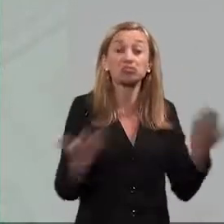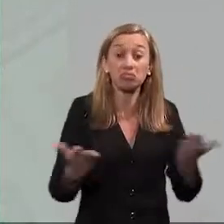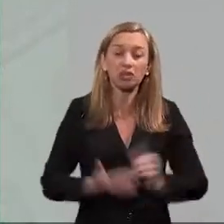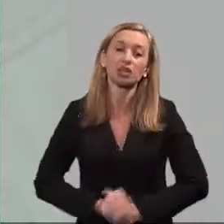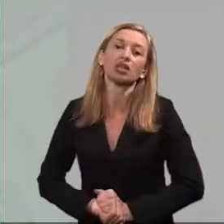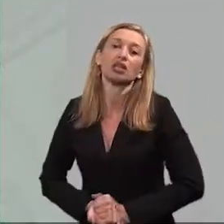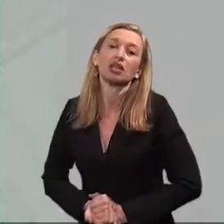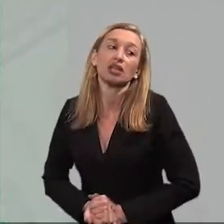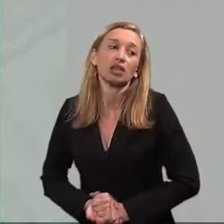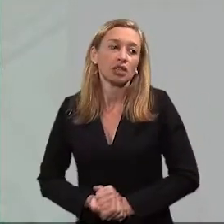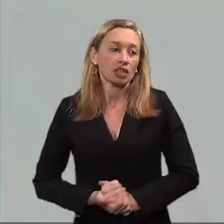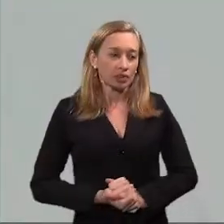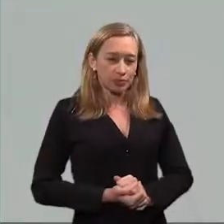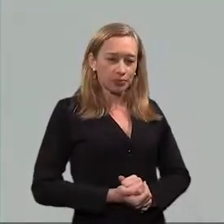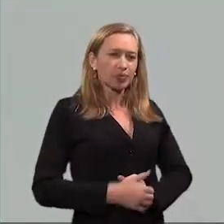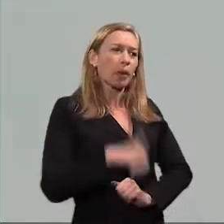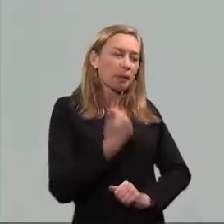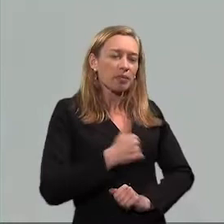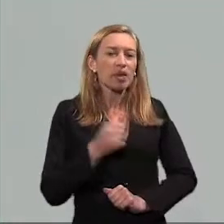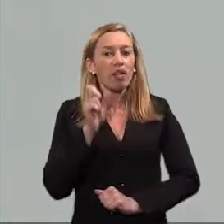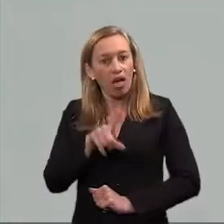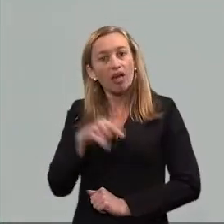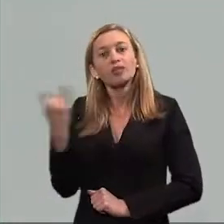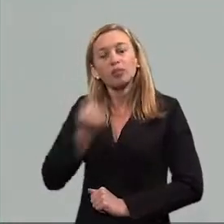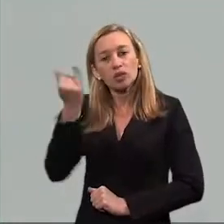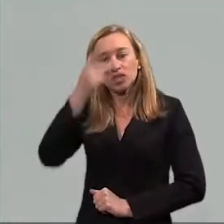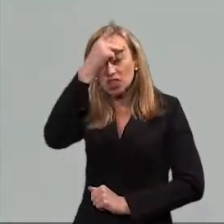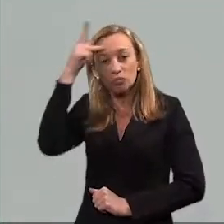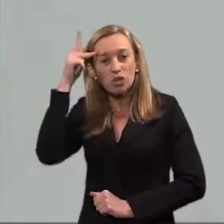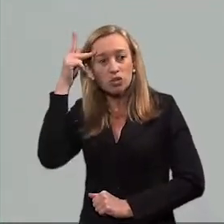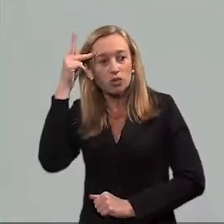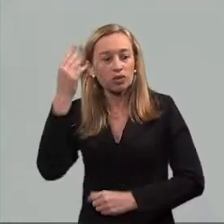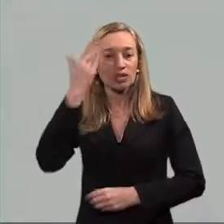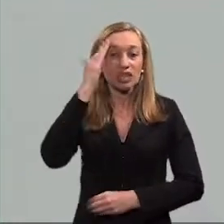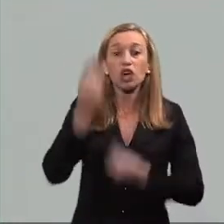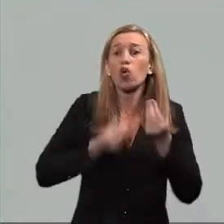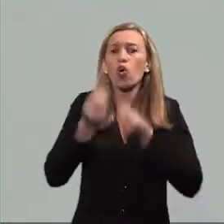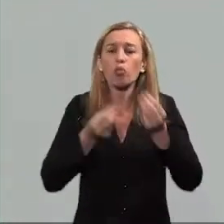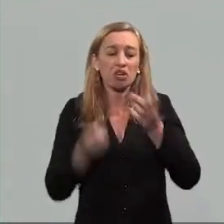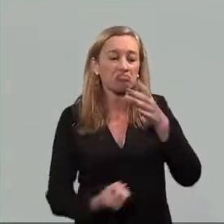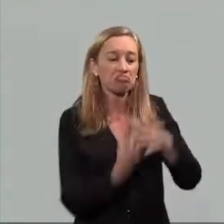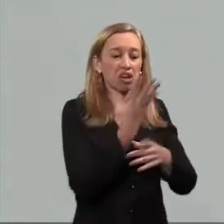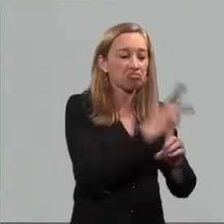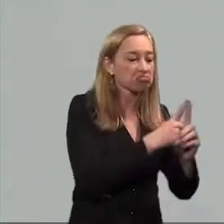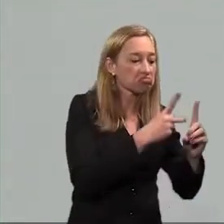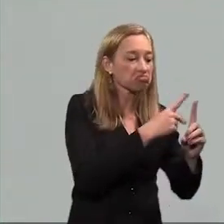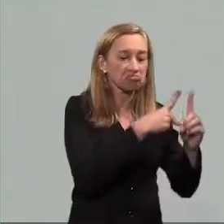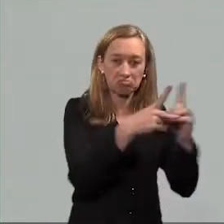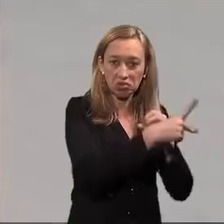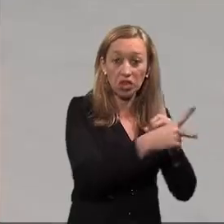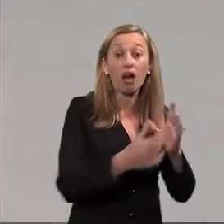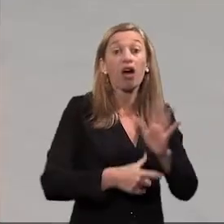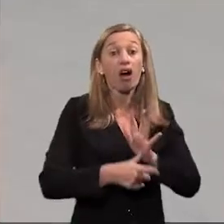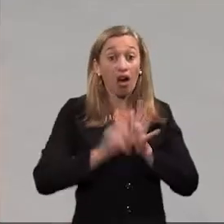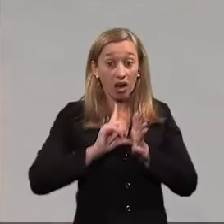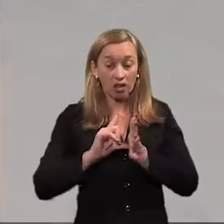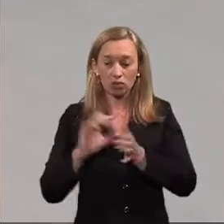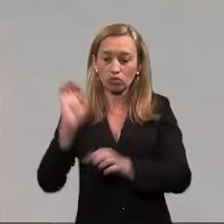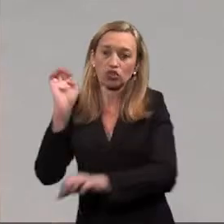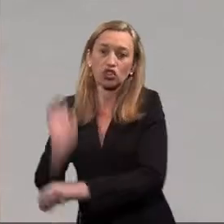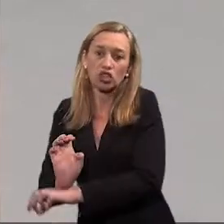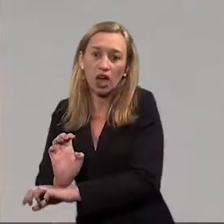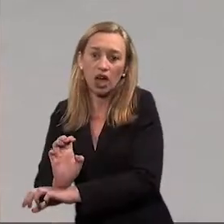do Rio Previdência? Acho que, primeiro, é importante as pessoas entenderem como é que é criado o Rio Previdência. Sim. Antes, o Estado tinha